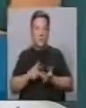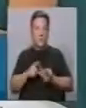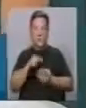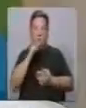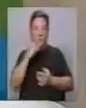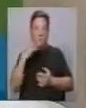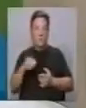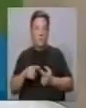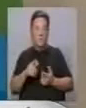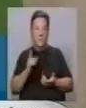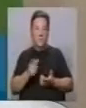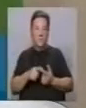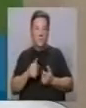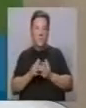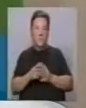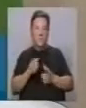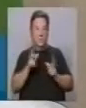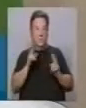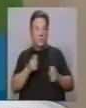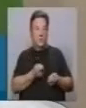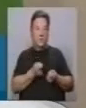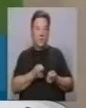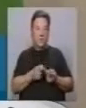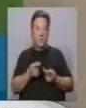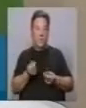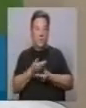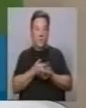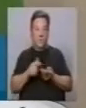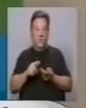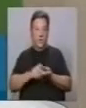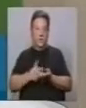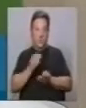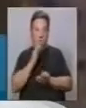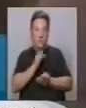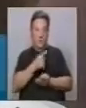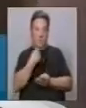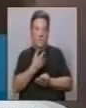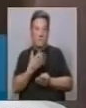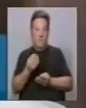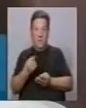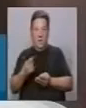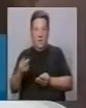normalmente são as gestões, a gestão e a economia e a engenharia, exatamente o que está a dizer, mas há outros cursos.